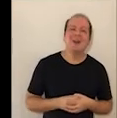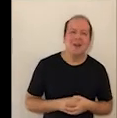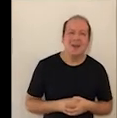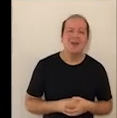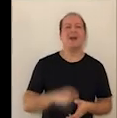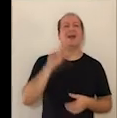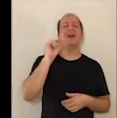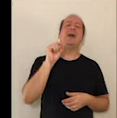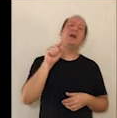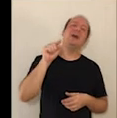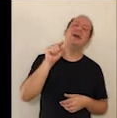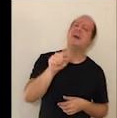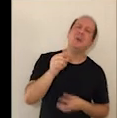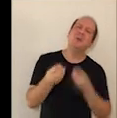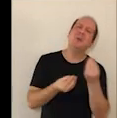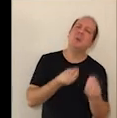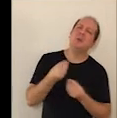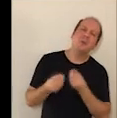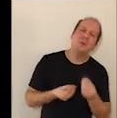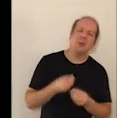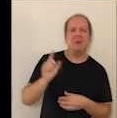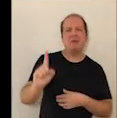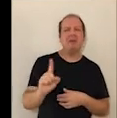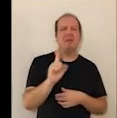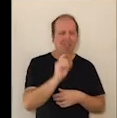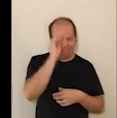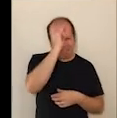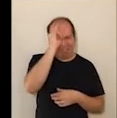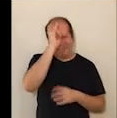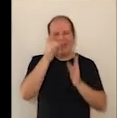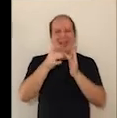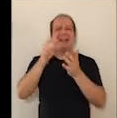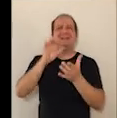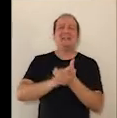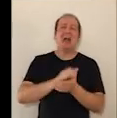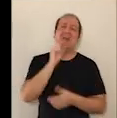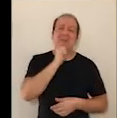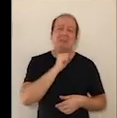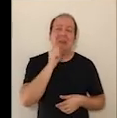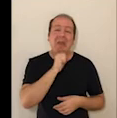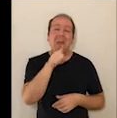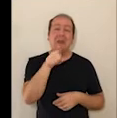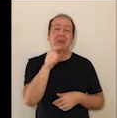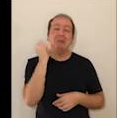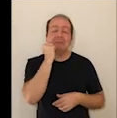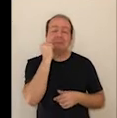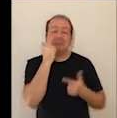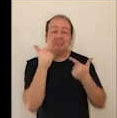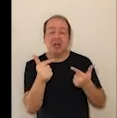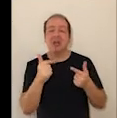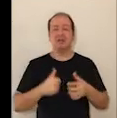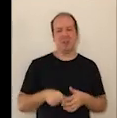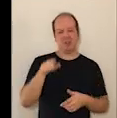Diga-me, ardente sacerdotisa de Vênus, que tolice é essa de querer se casar com este velho rabugento e